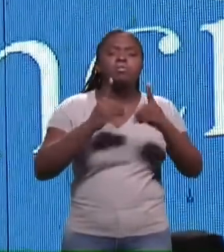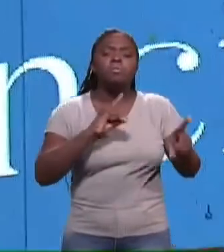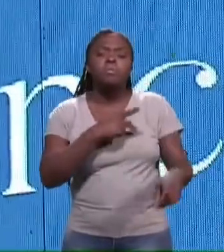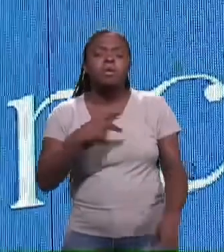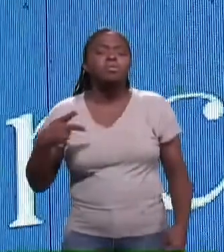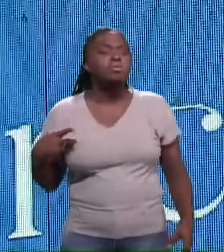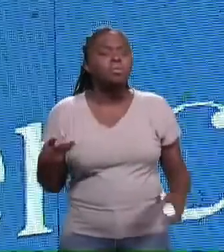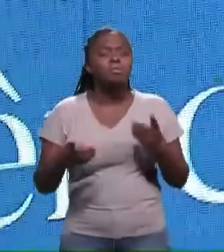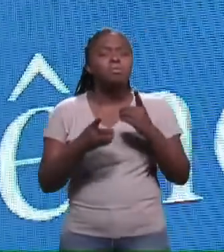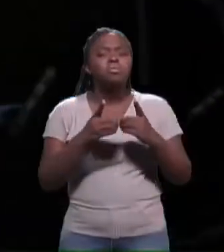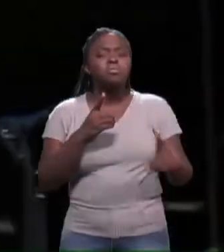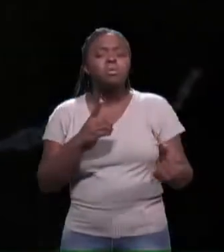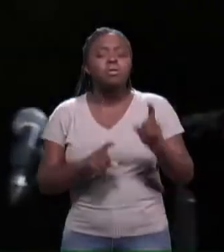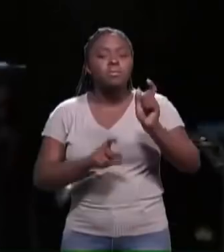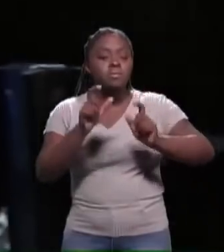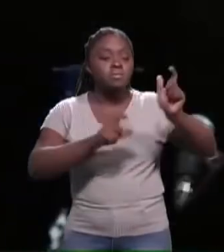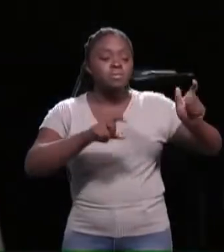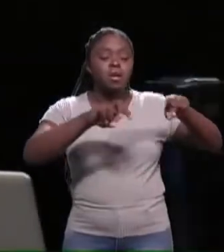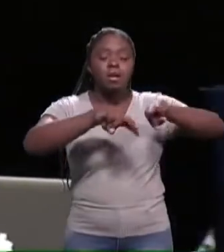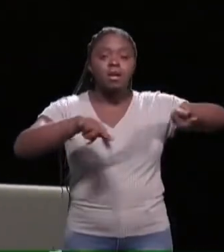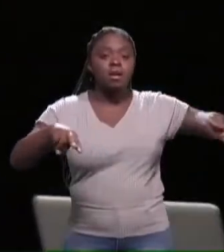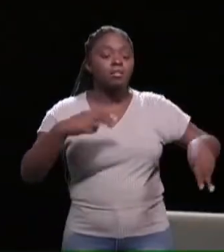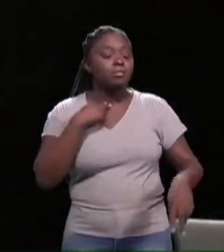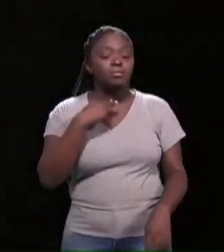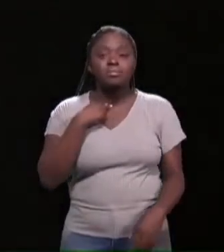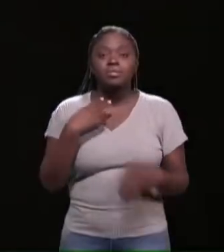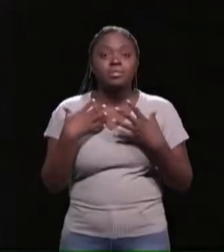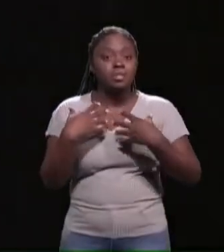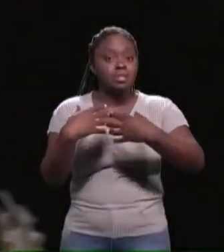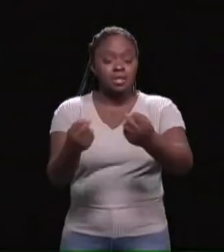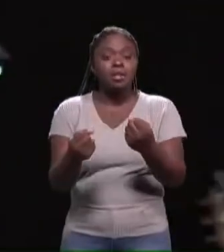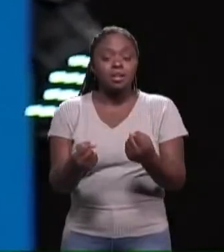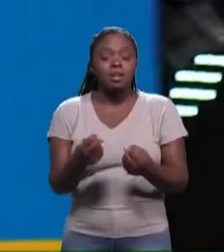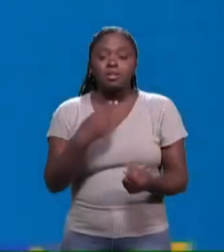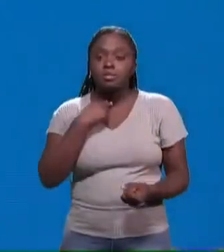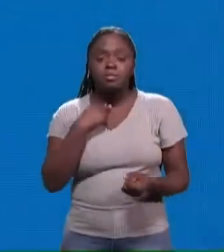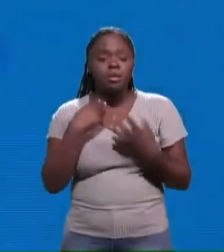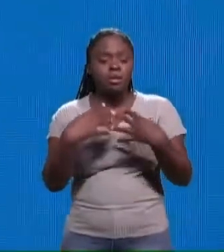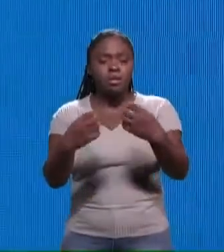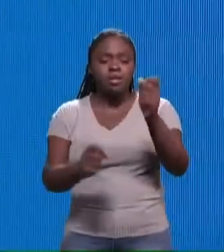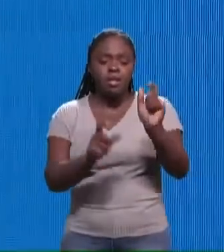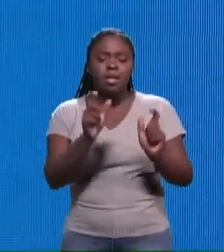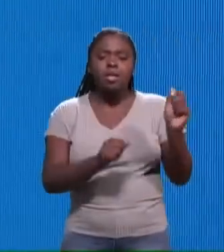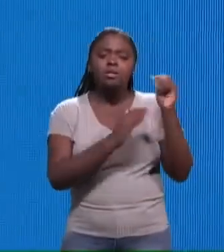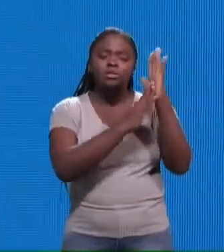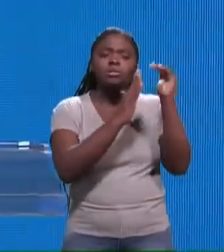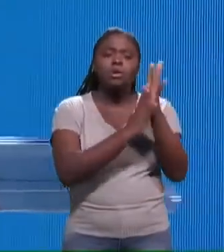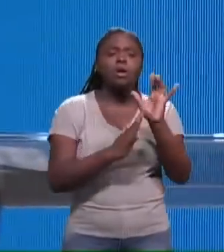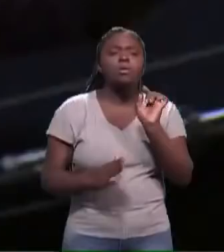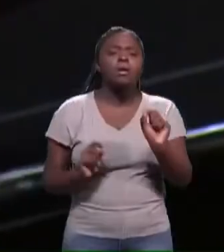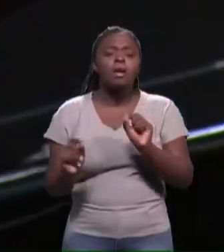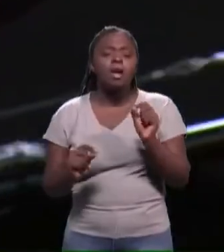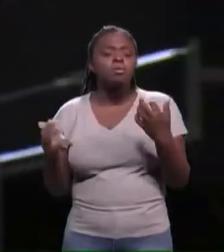pastor divorciado, um tanto de gente. Não podemos aceitar. Não podemos aceitar ministros de louvor que ficam tocando